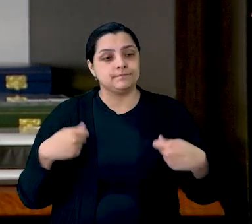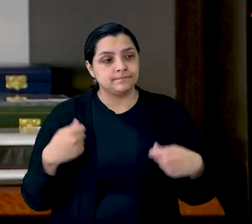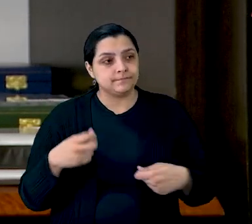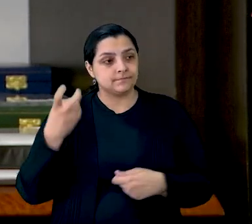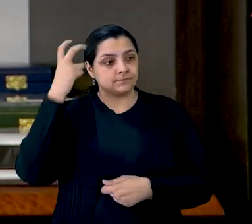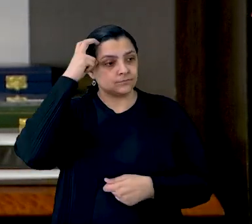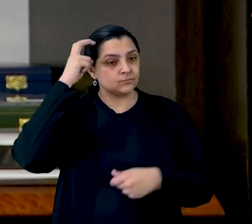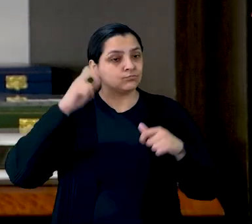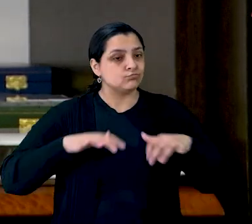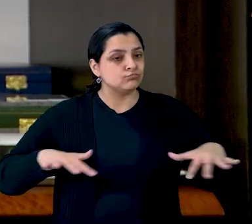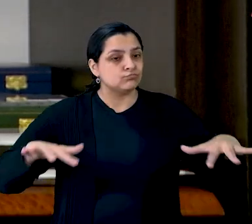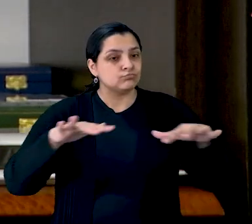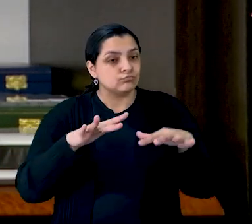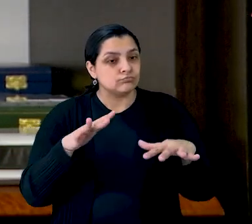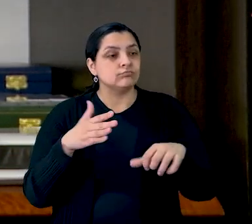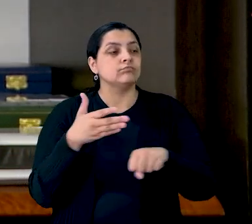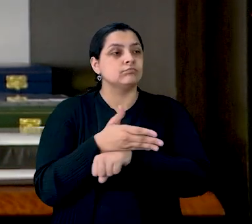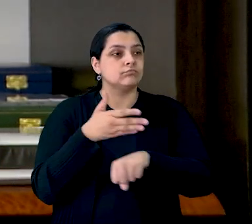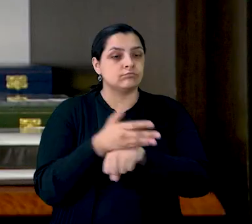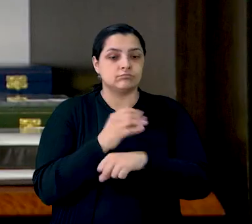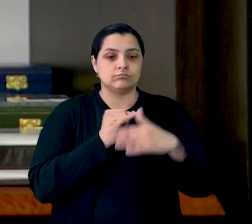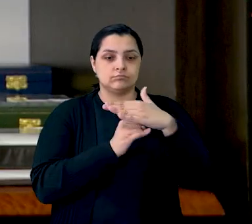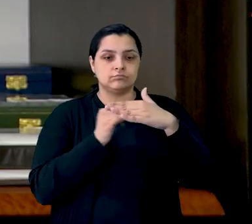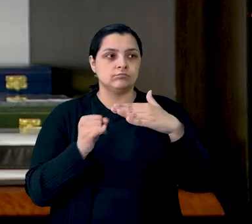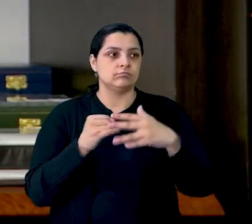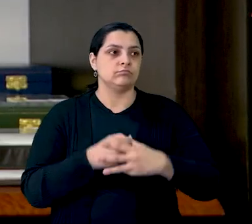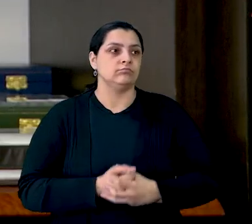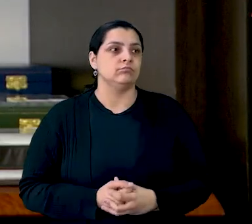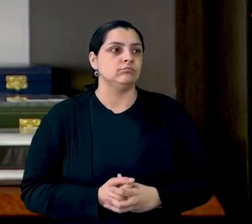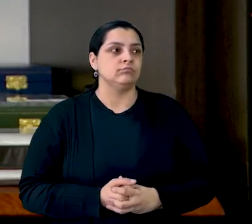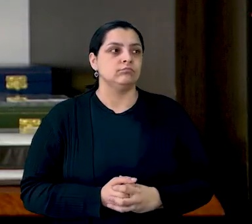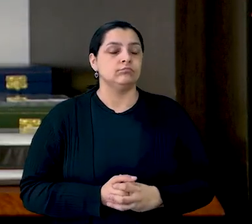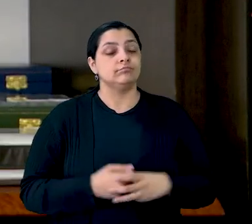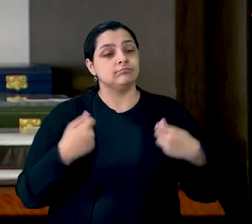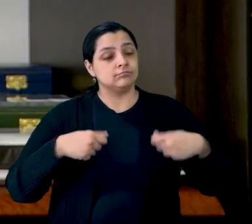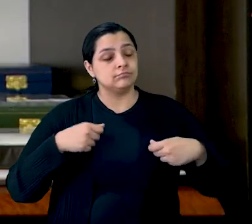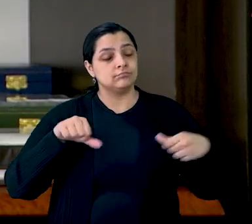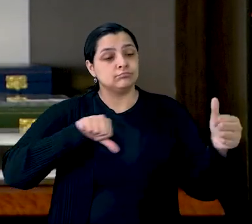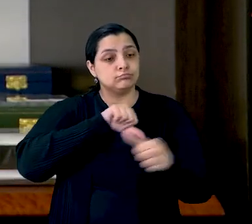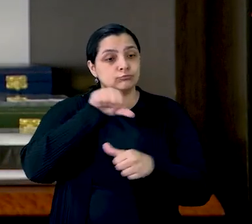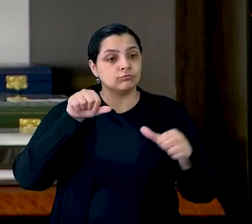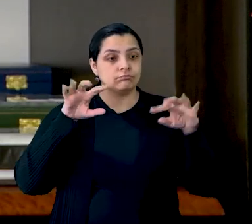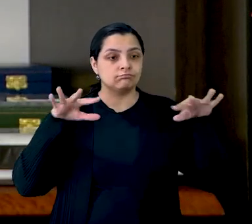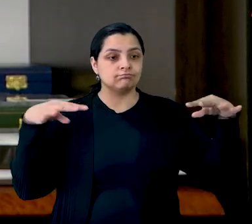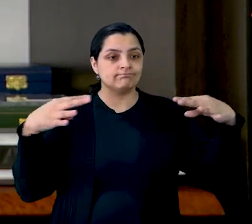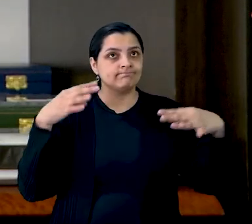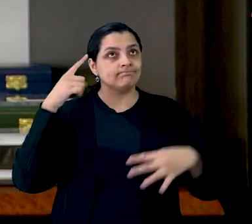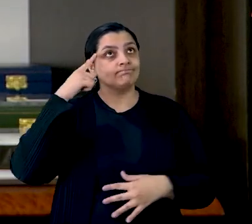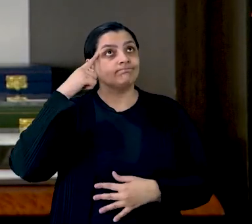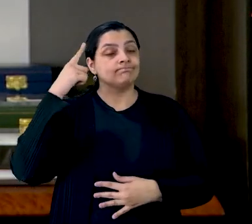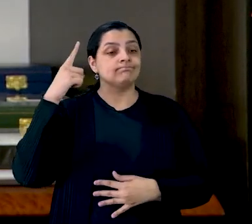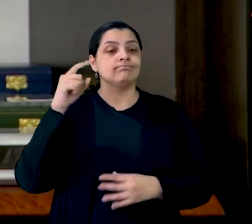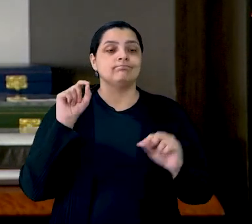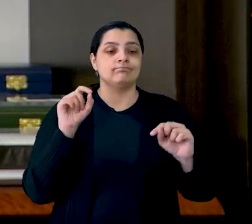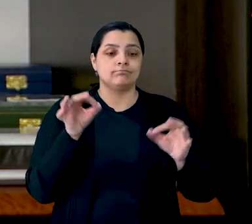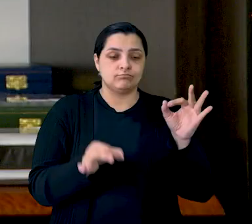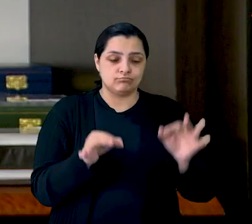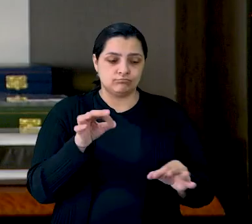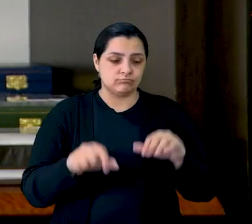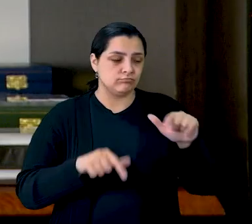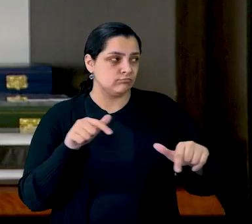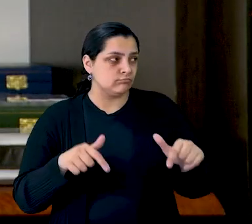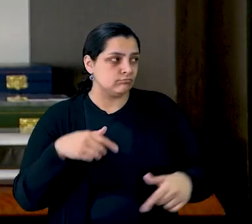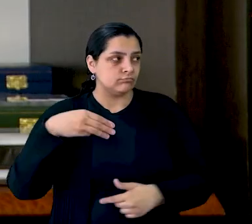precisamos criar a cultura a partir do envolvimento das instituições. E aí é preciso mudar a visão. A ideia não é de que o